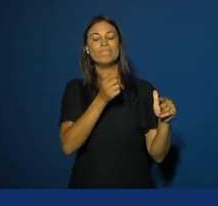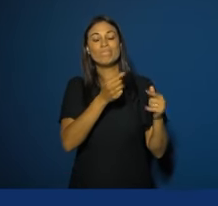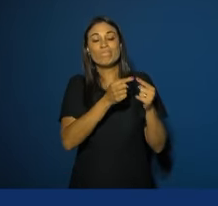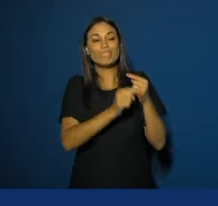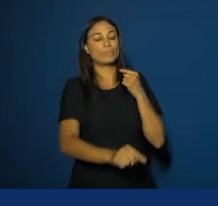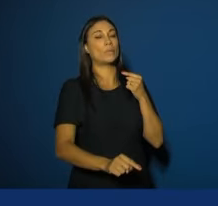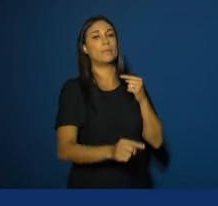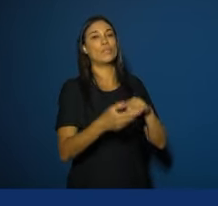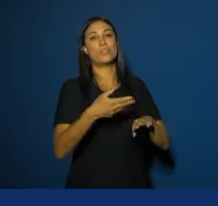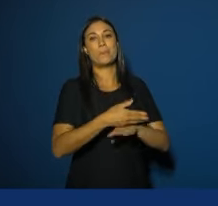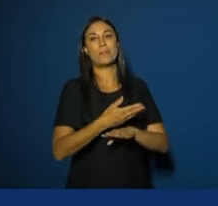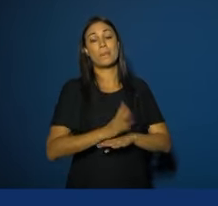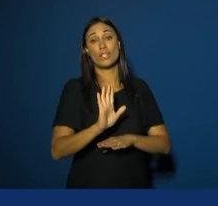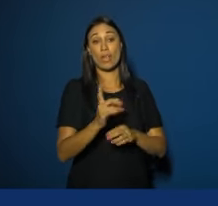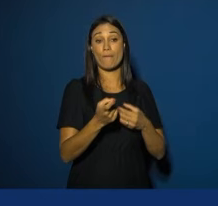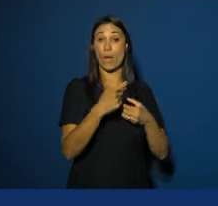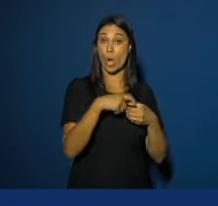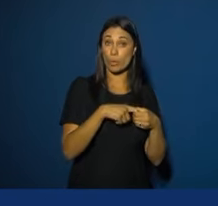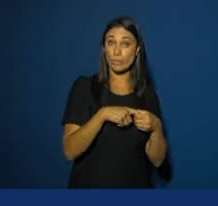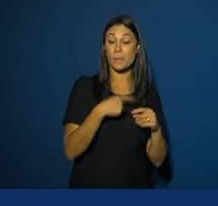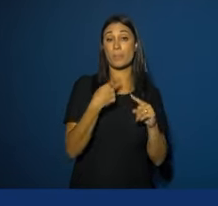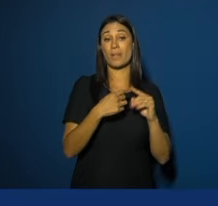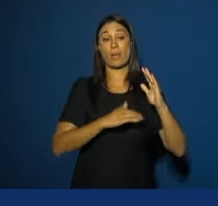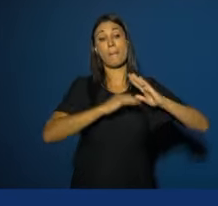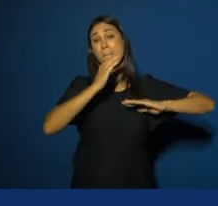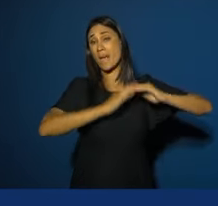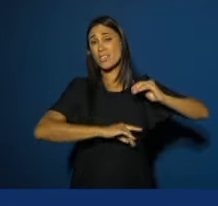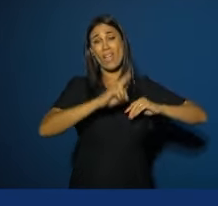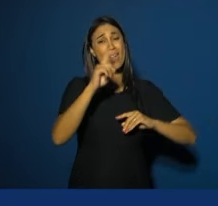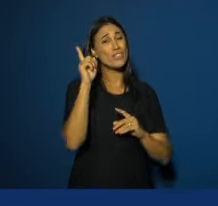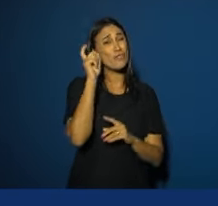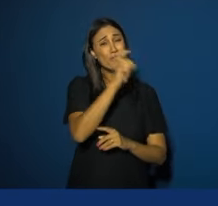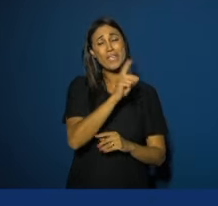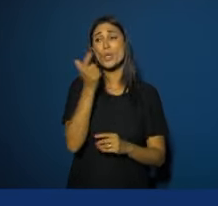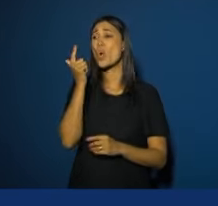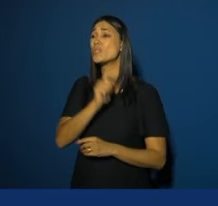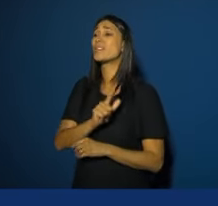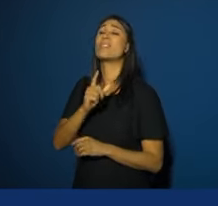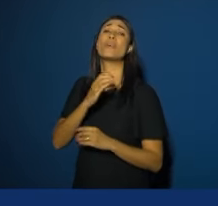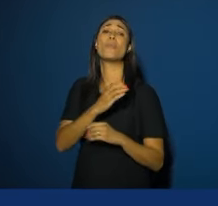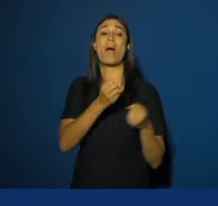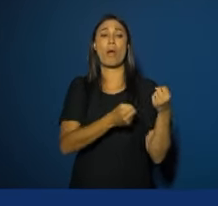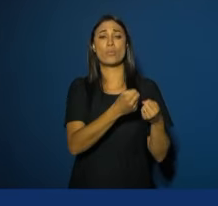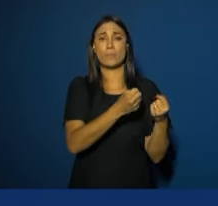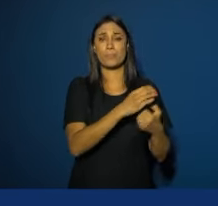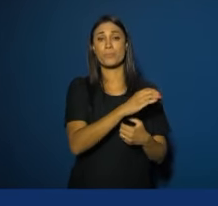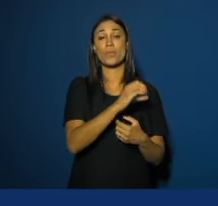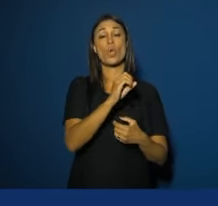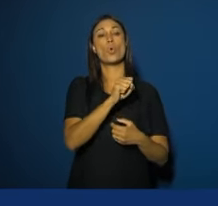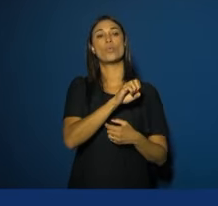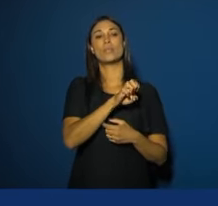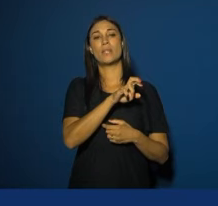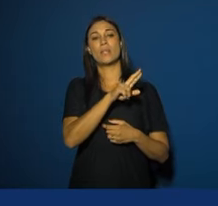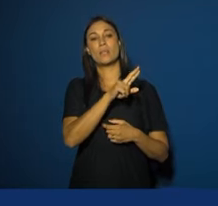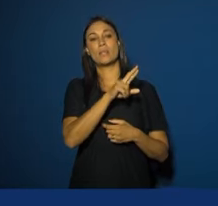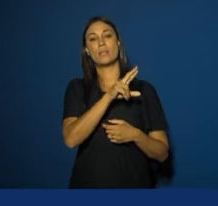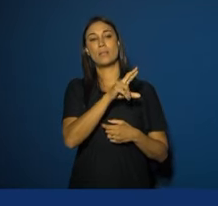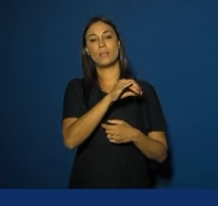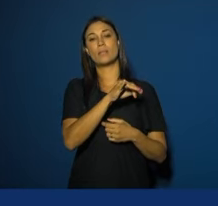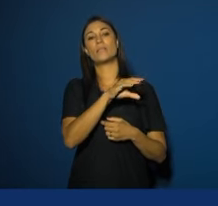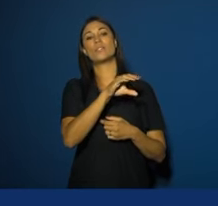proibidos de participar como falei volta porque na prática já é difícil arrumar uma concessionária são poucas você olha no